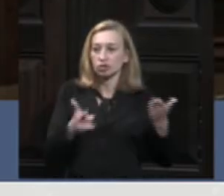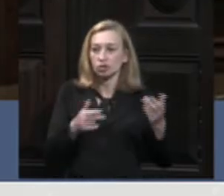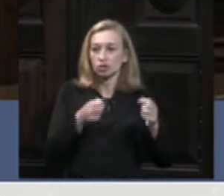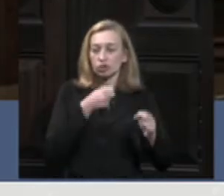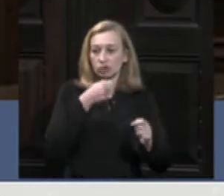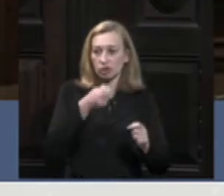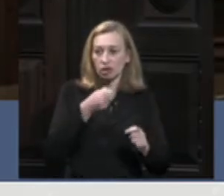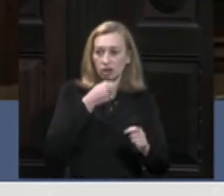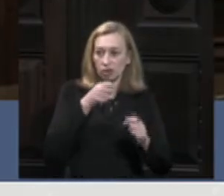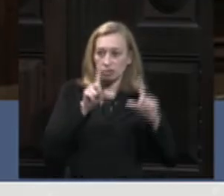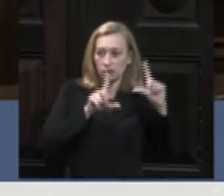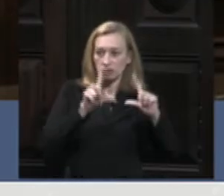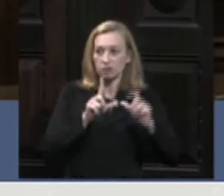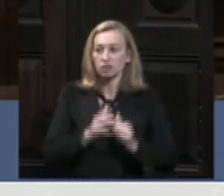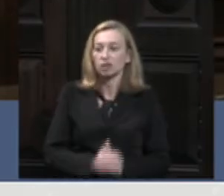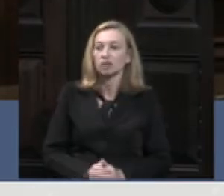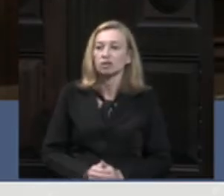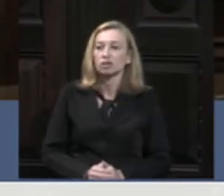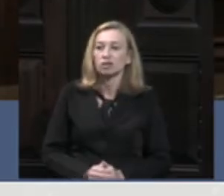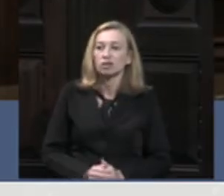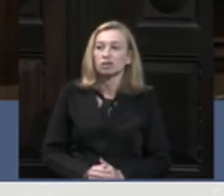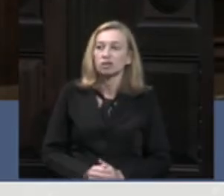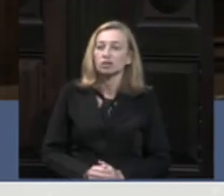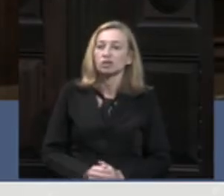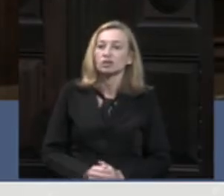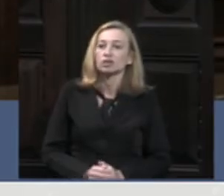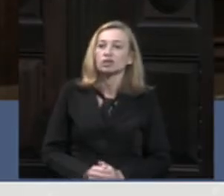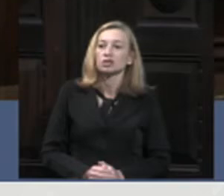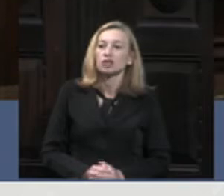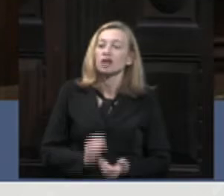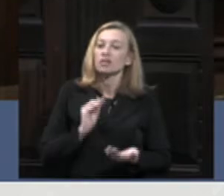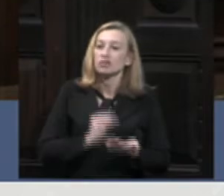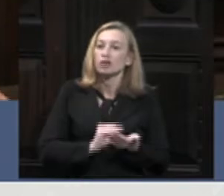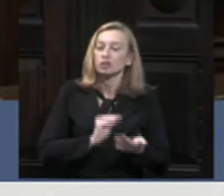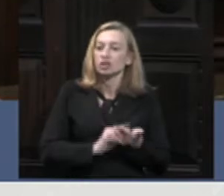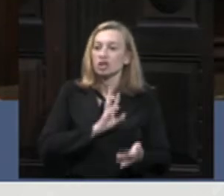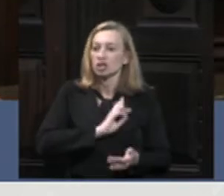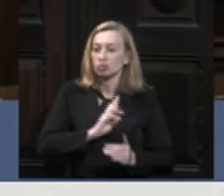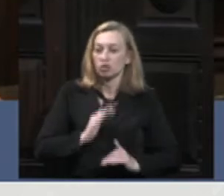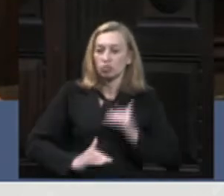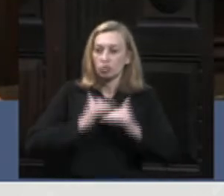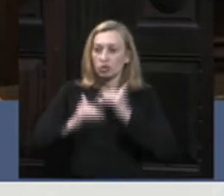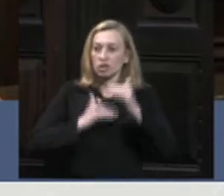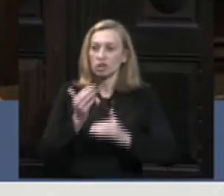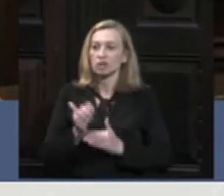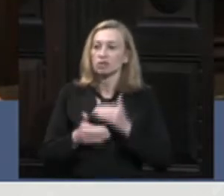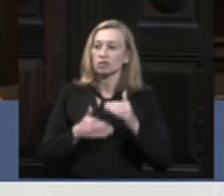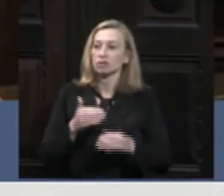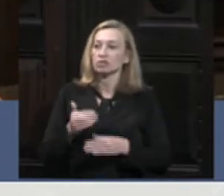de desrespeito ao processo eleitoral. E, ao mesmo tempo,